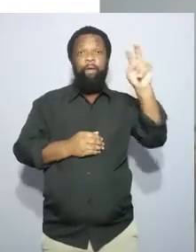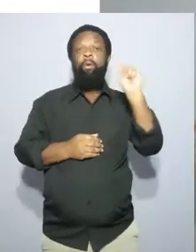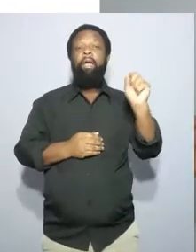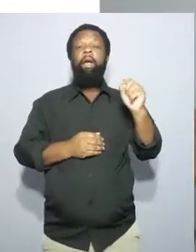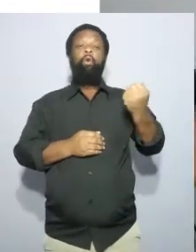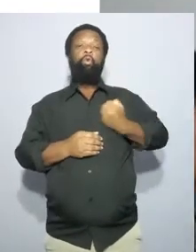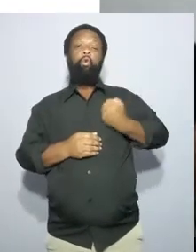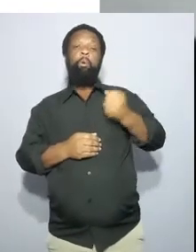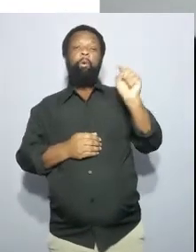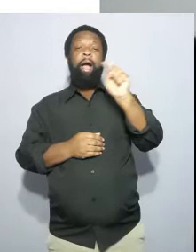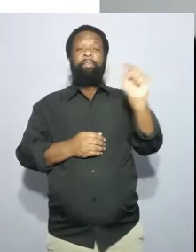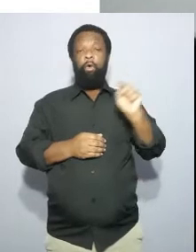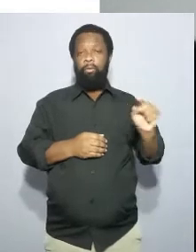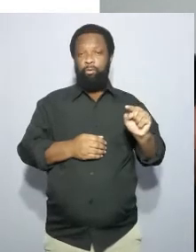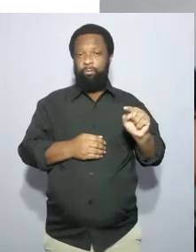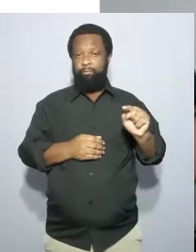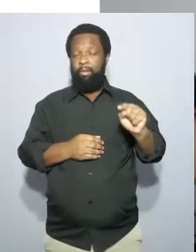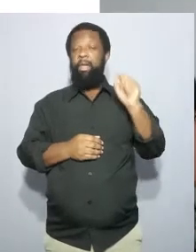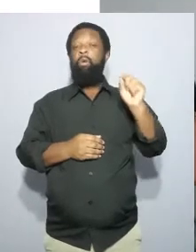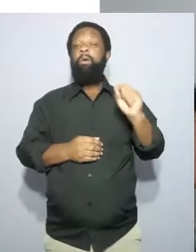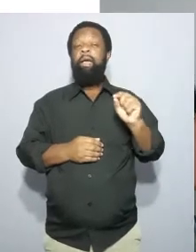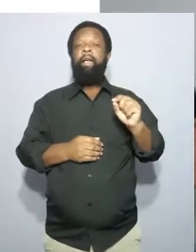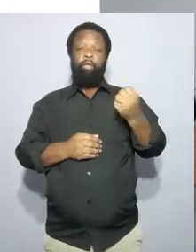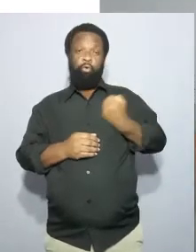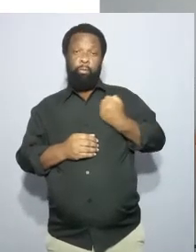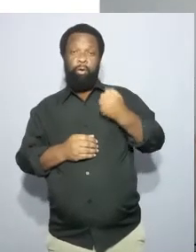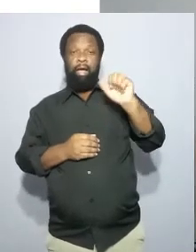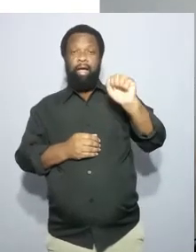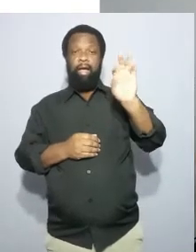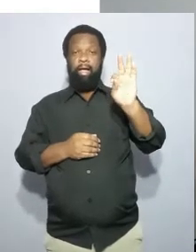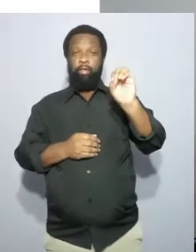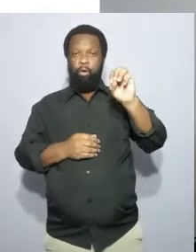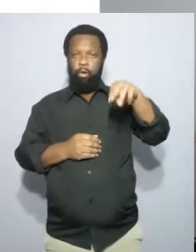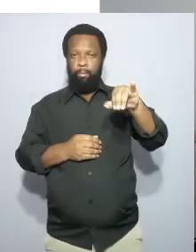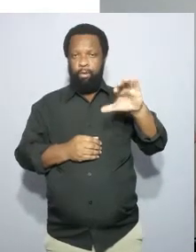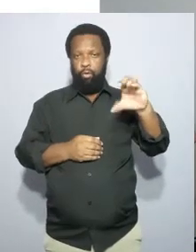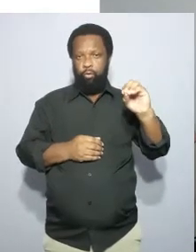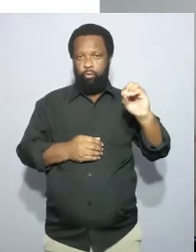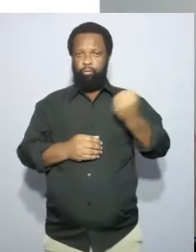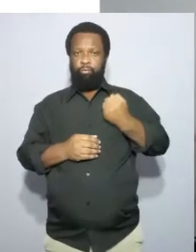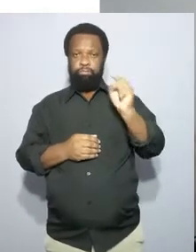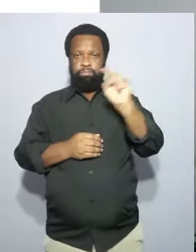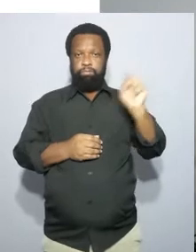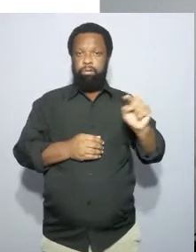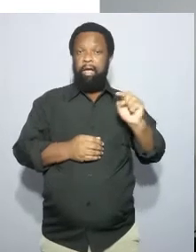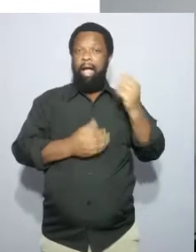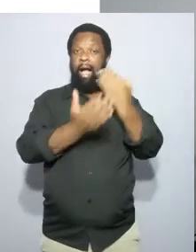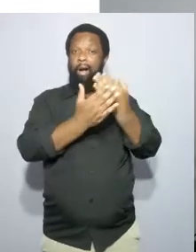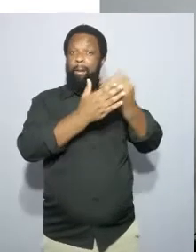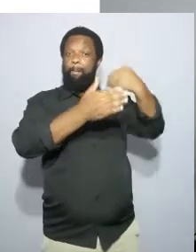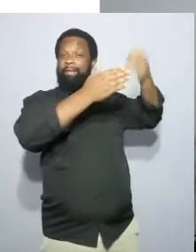para o número atômico. Nós falamos na aula passada que o número atômico aumenta